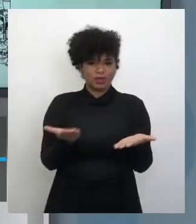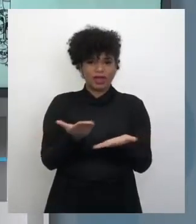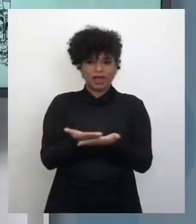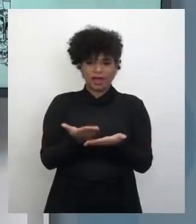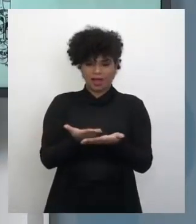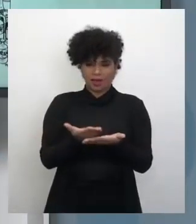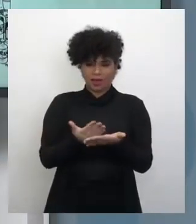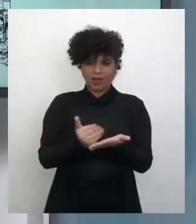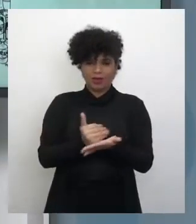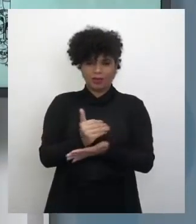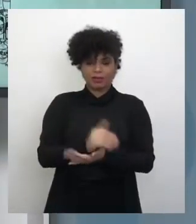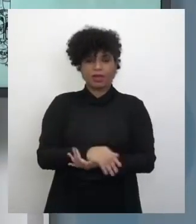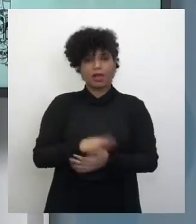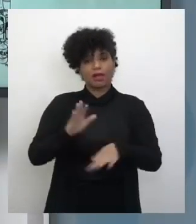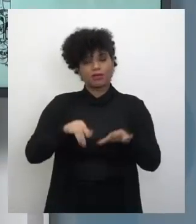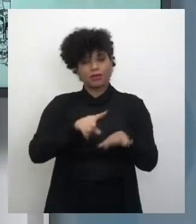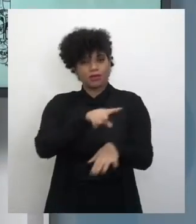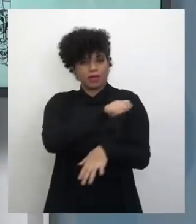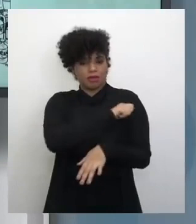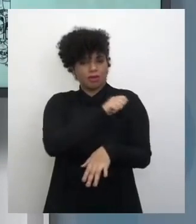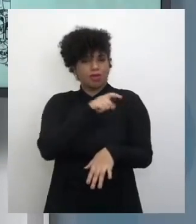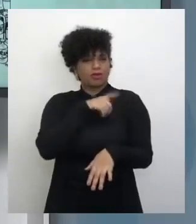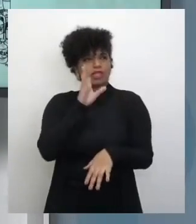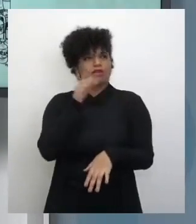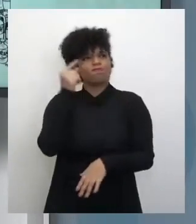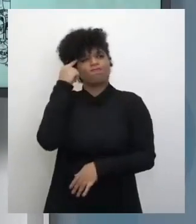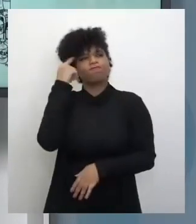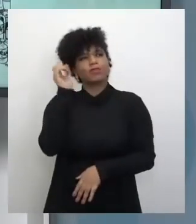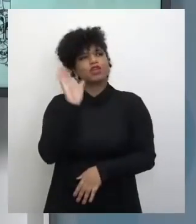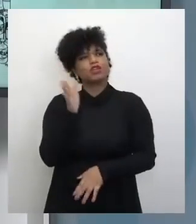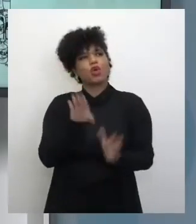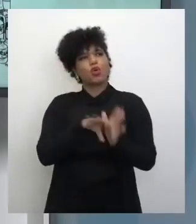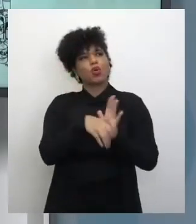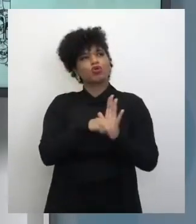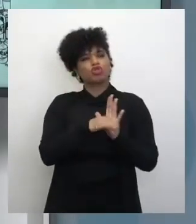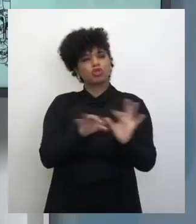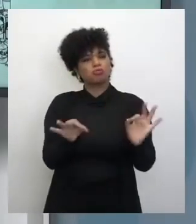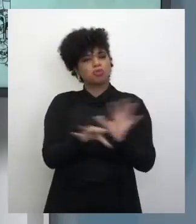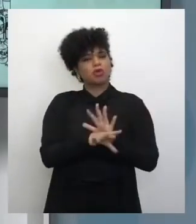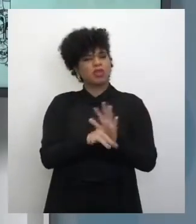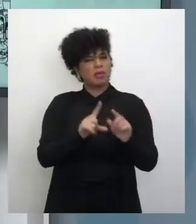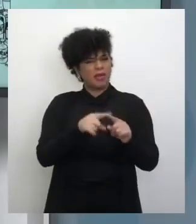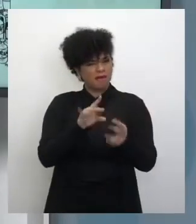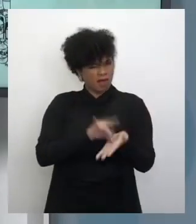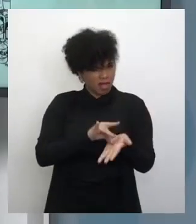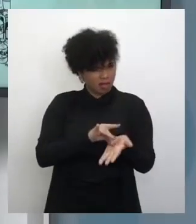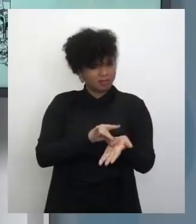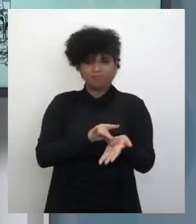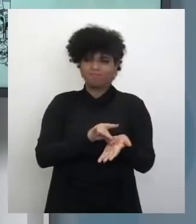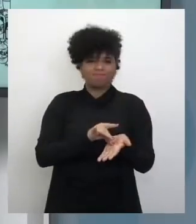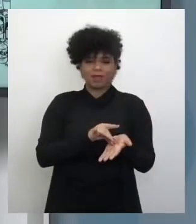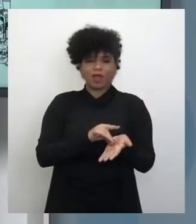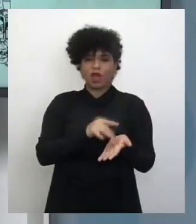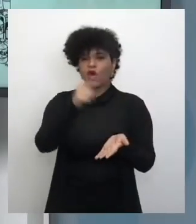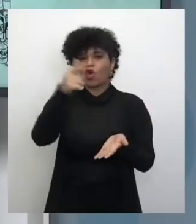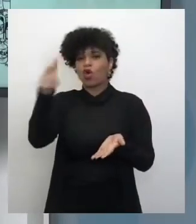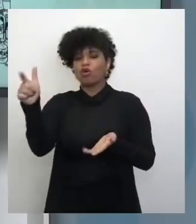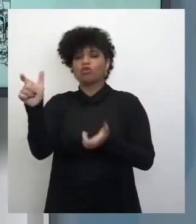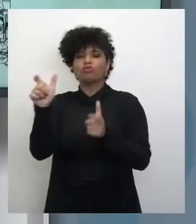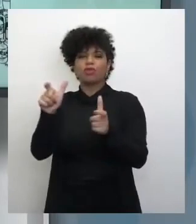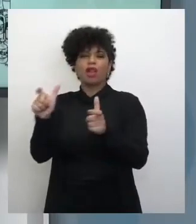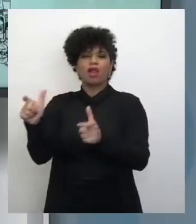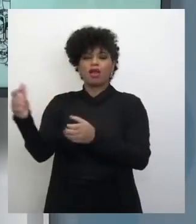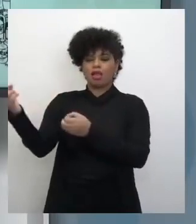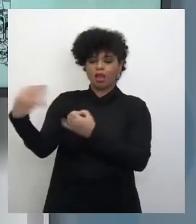já sabe, né? Às vezes o aluno ele tem um conceito que não é verdadeiro, né? Ele aprendeu em algum lugar, só que